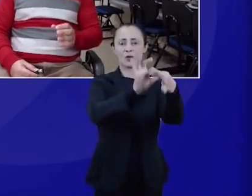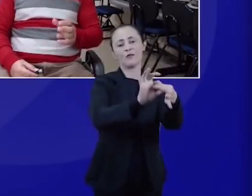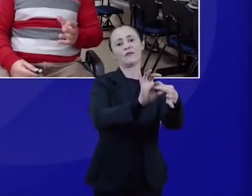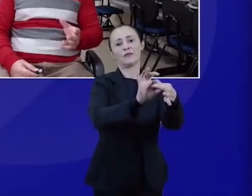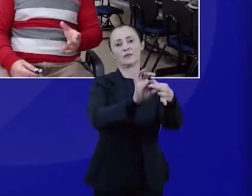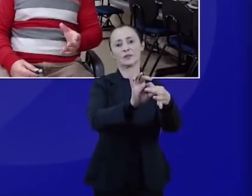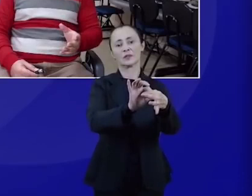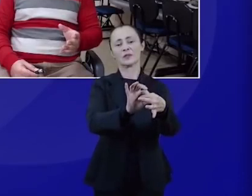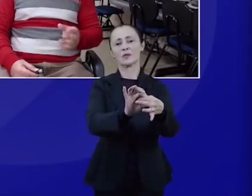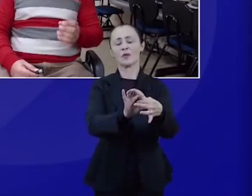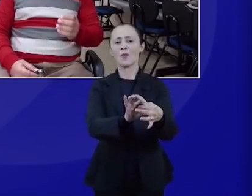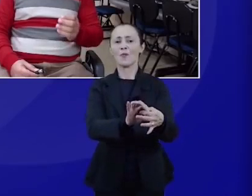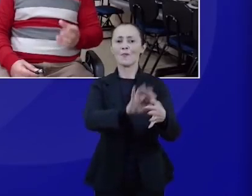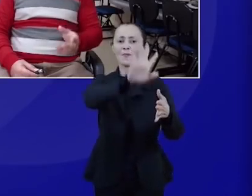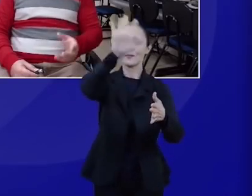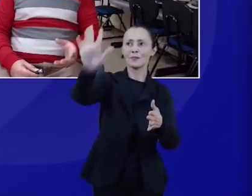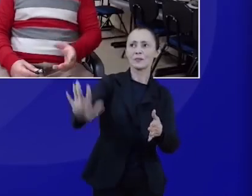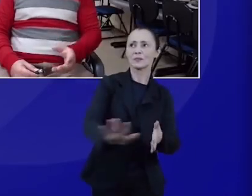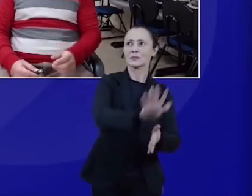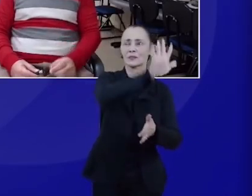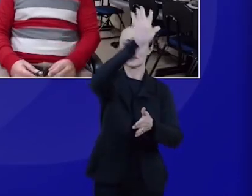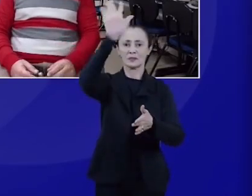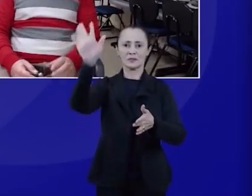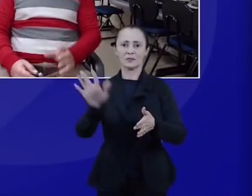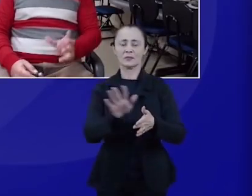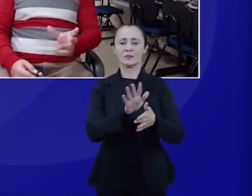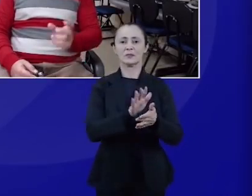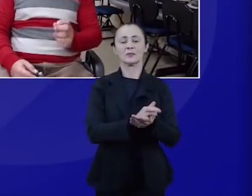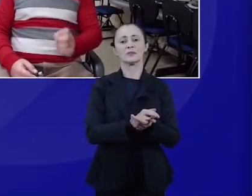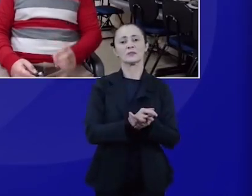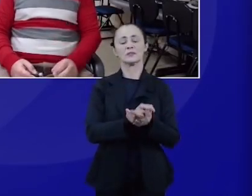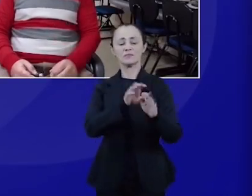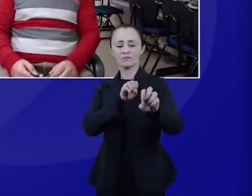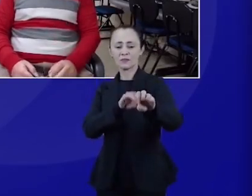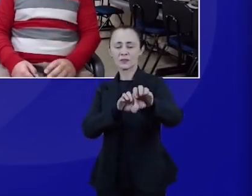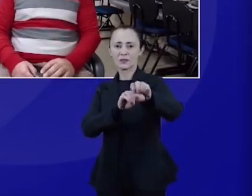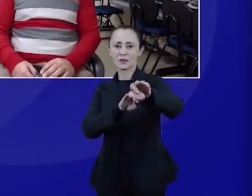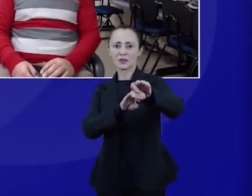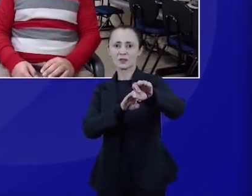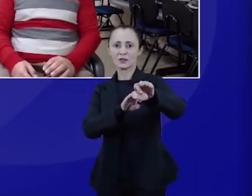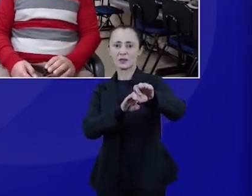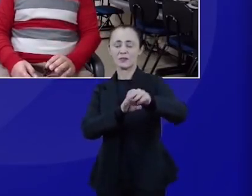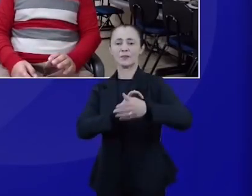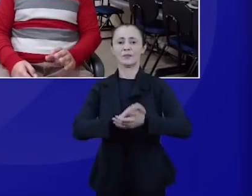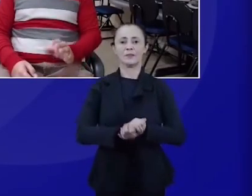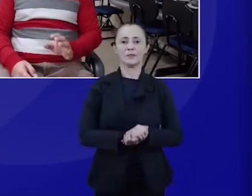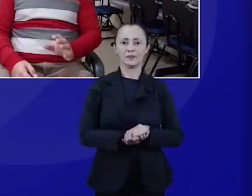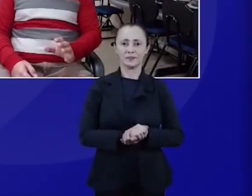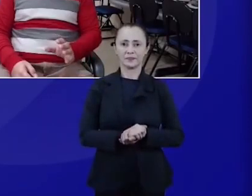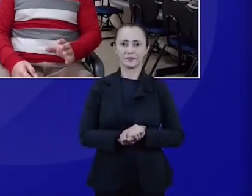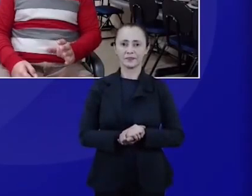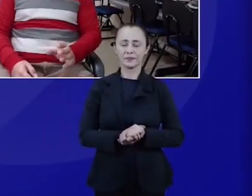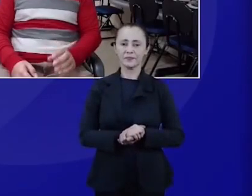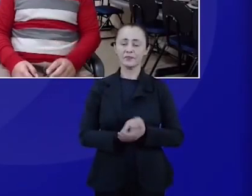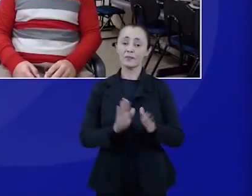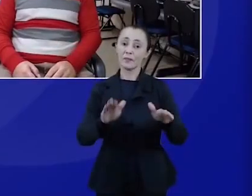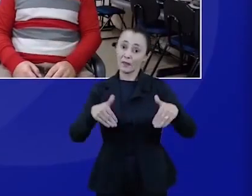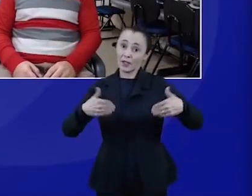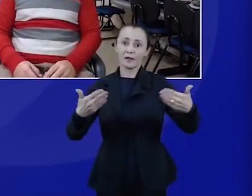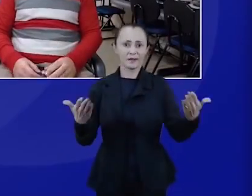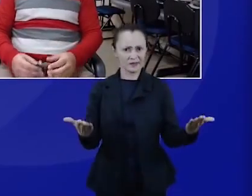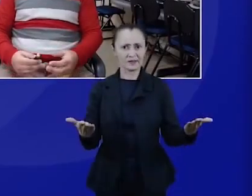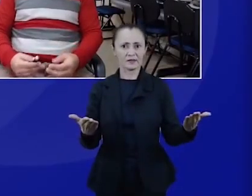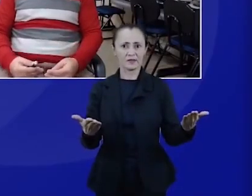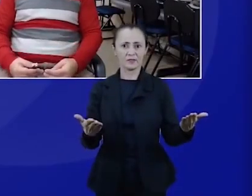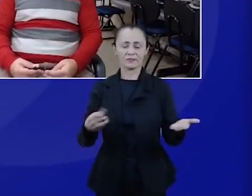o Plano Nacional da Educação em termos mais abrangentes. Nesse sentido,